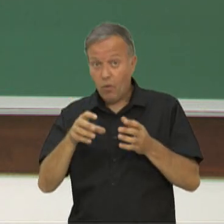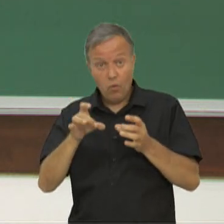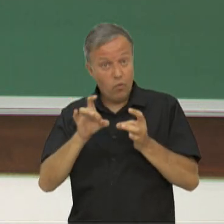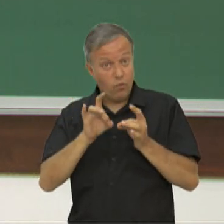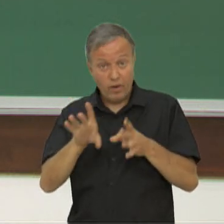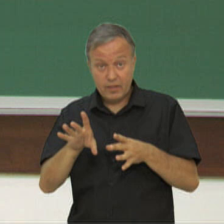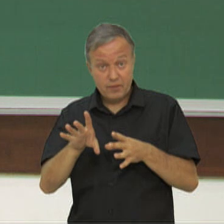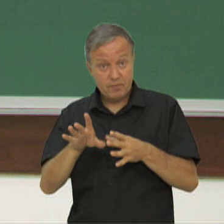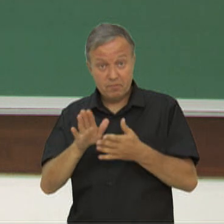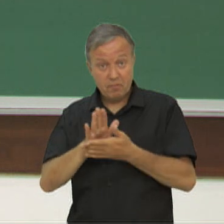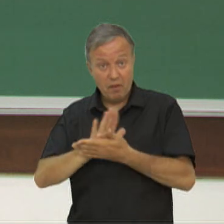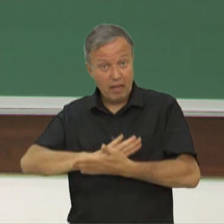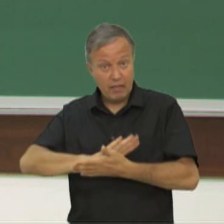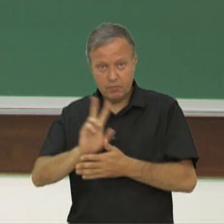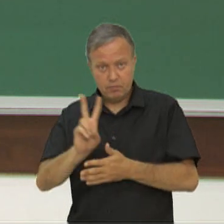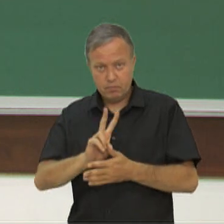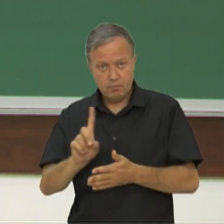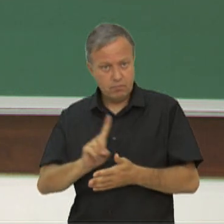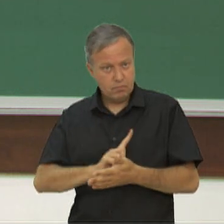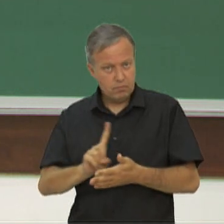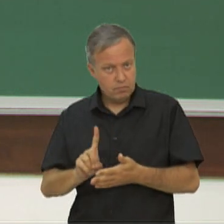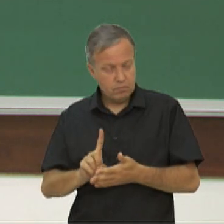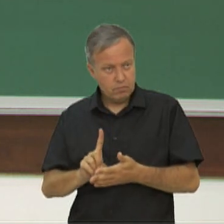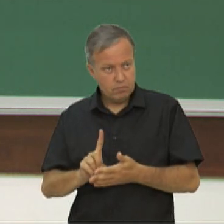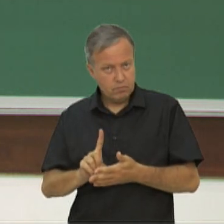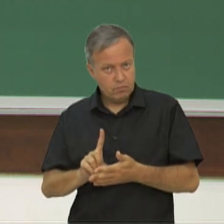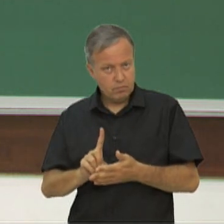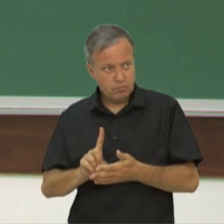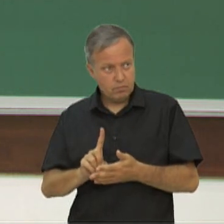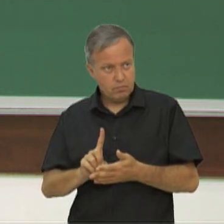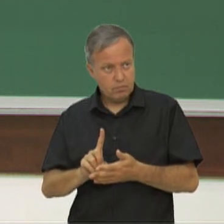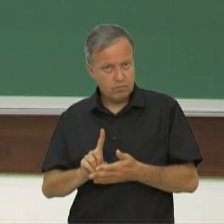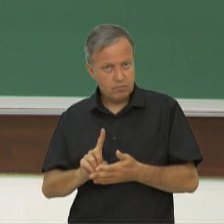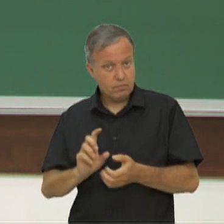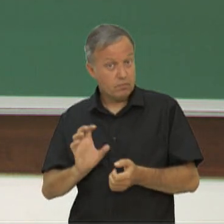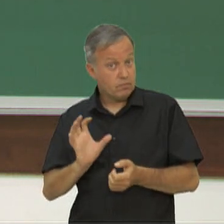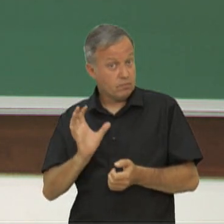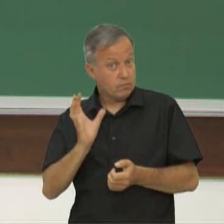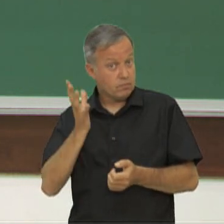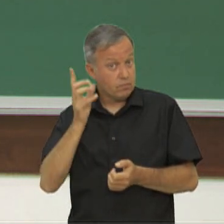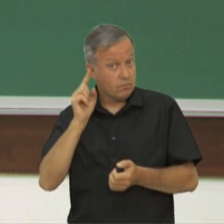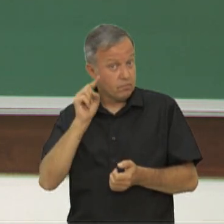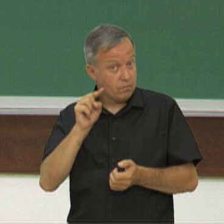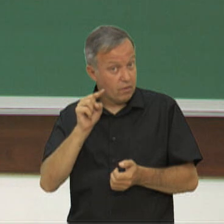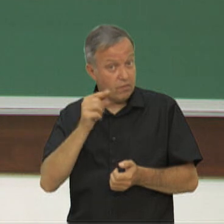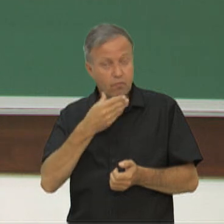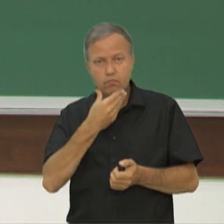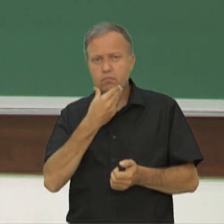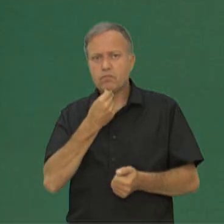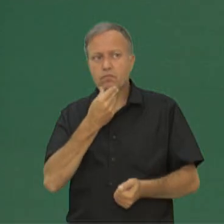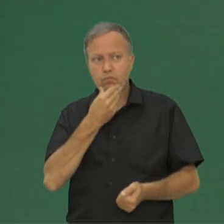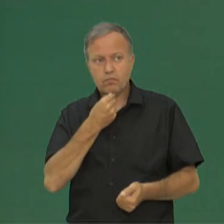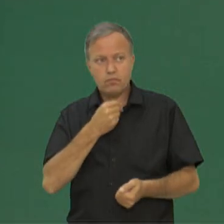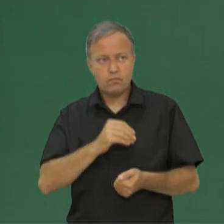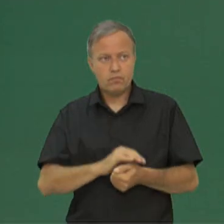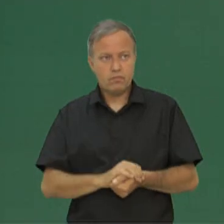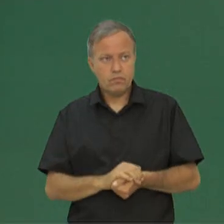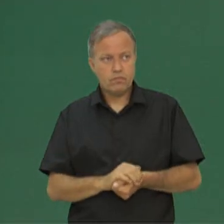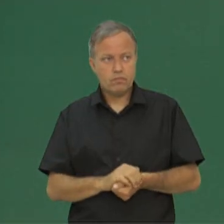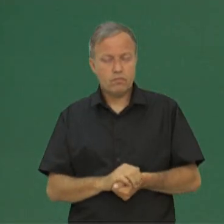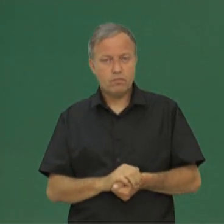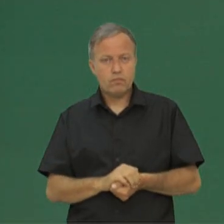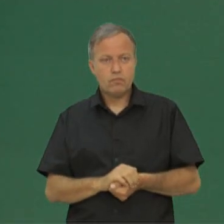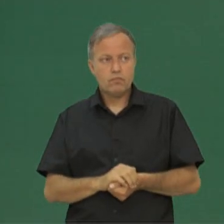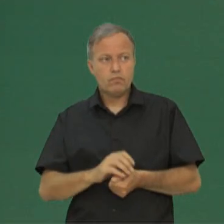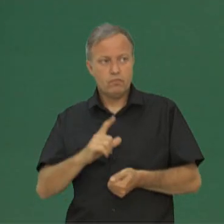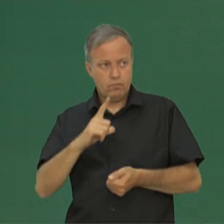não, hein, gente? Então, o que aconteceu com o bailarino? Nesse período aqui do romantismo, o bailarino,